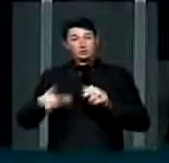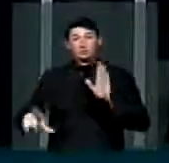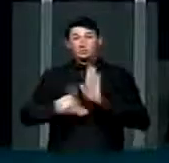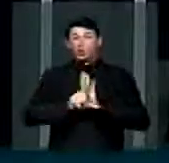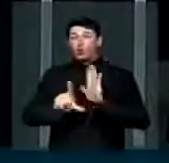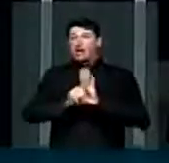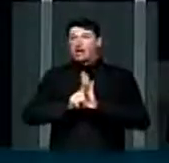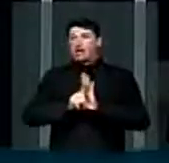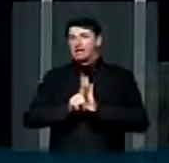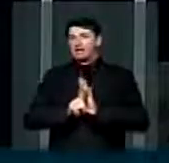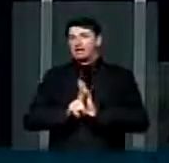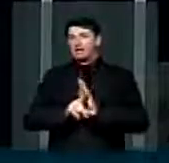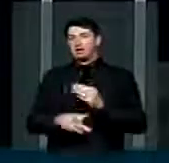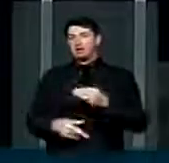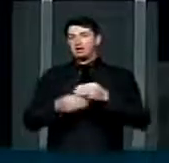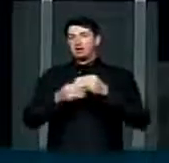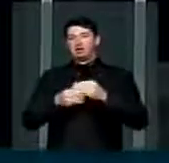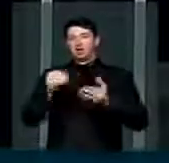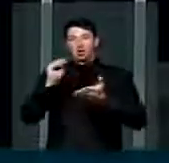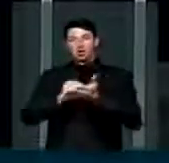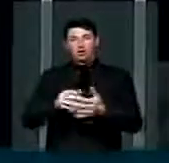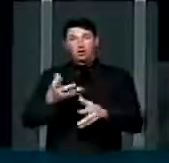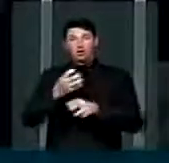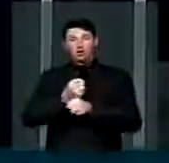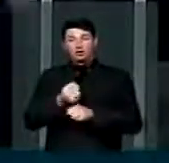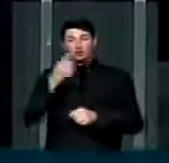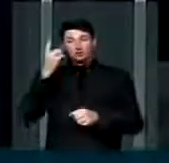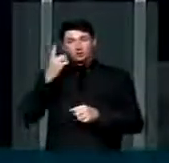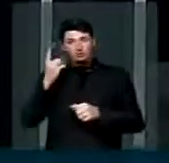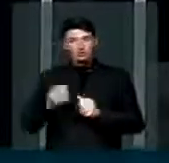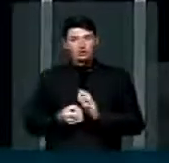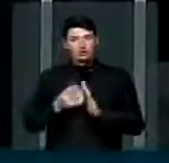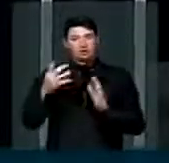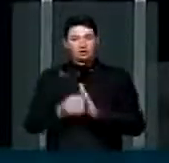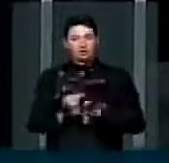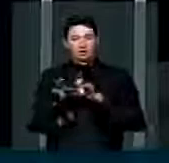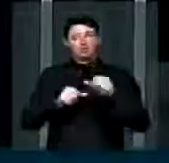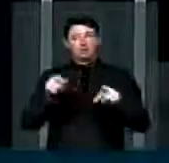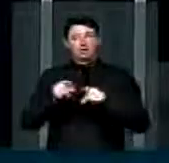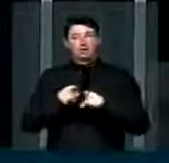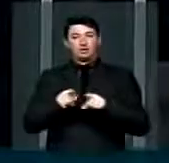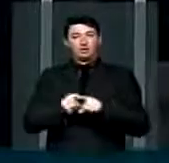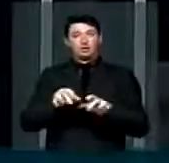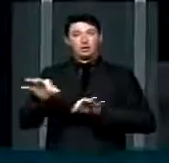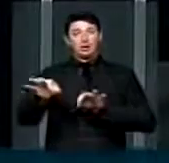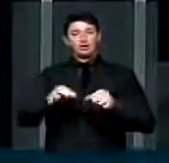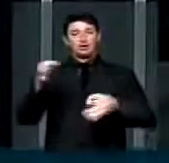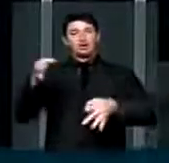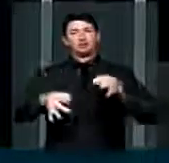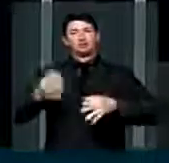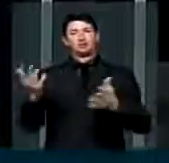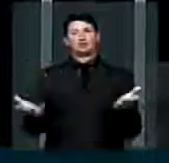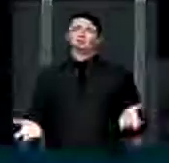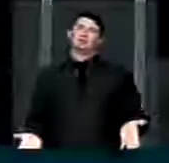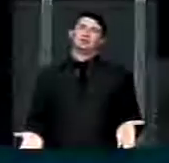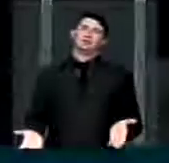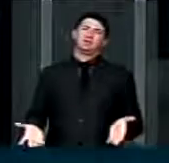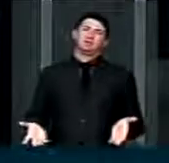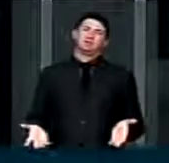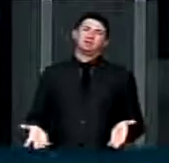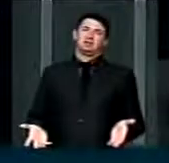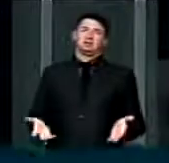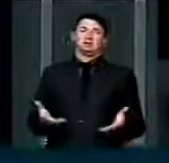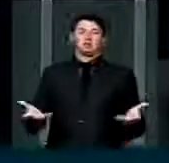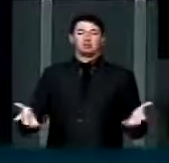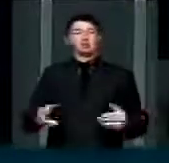lei complementar fixados os números, ele inova também no ordenamento jurídico e, portanto,